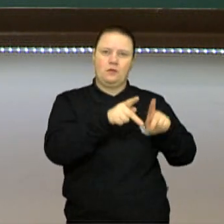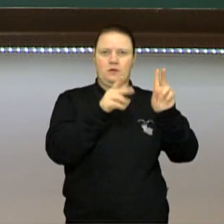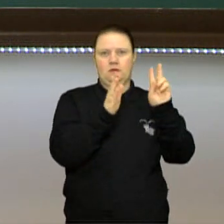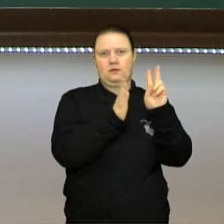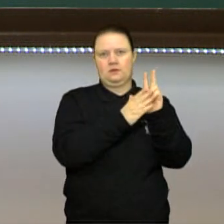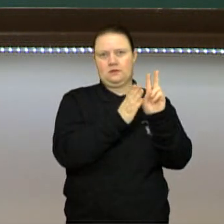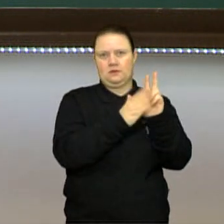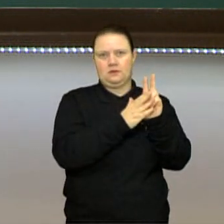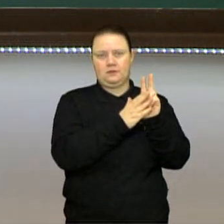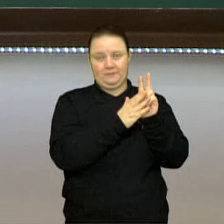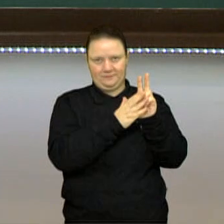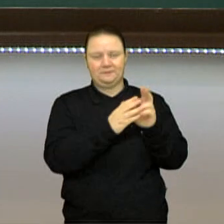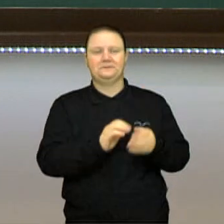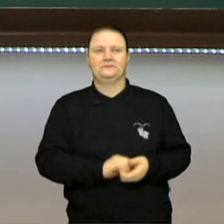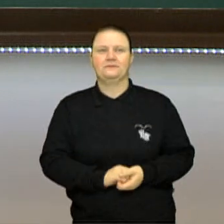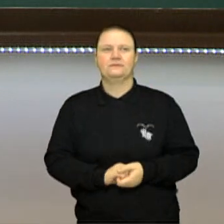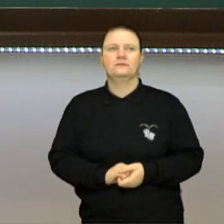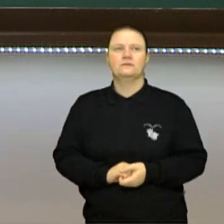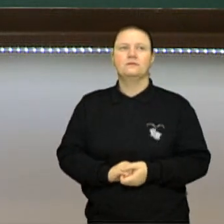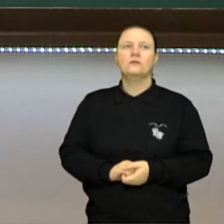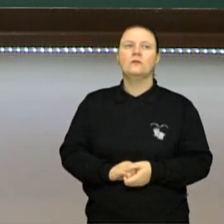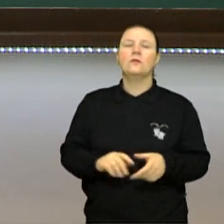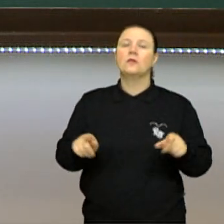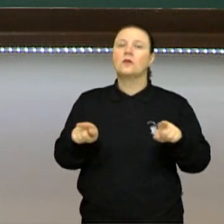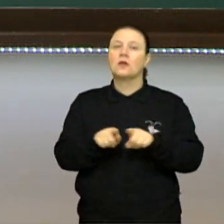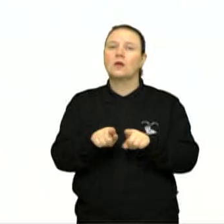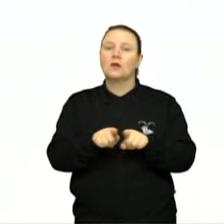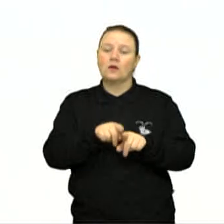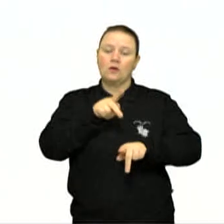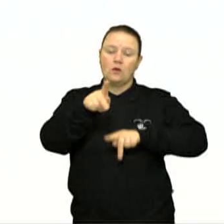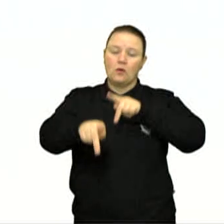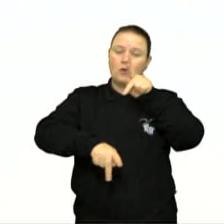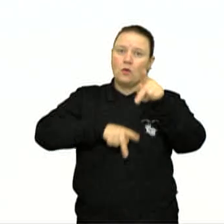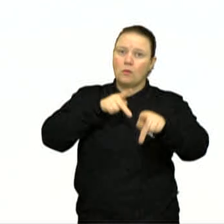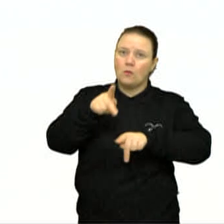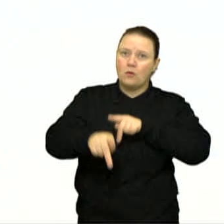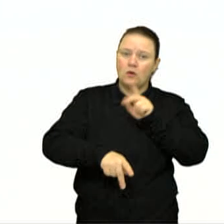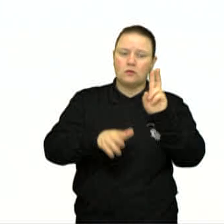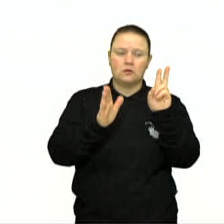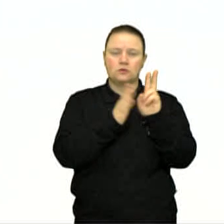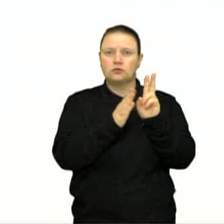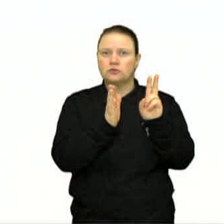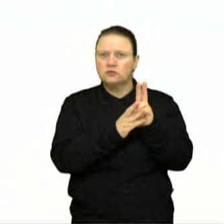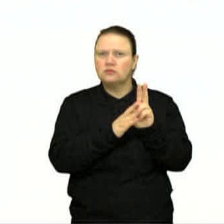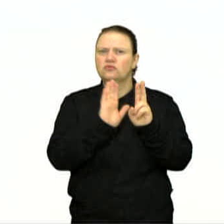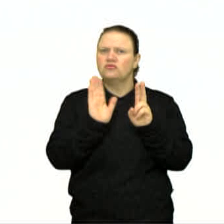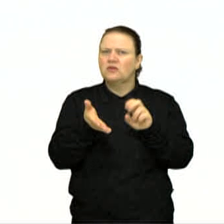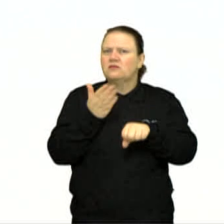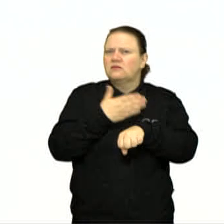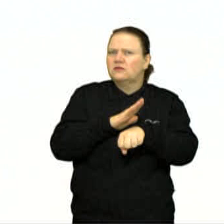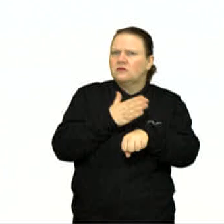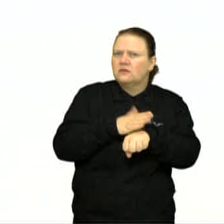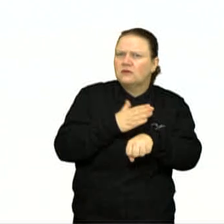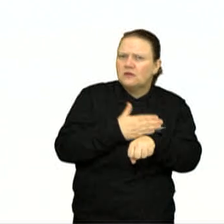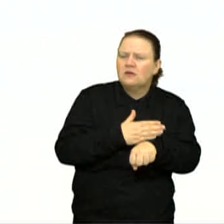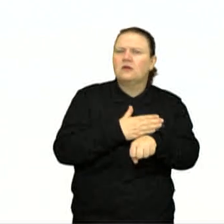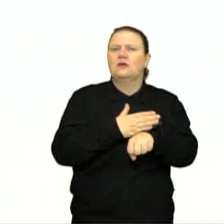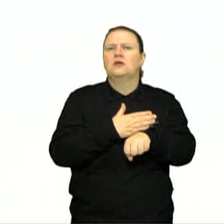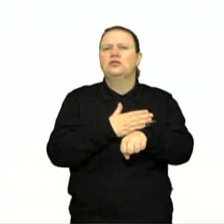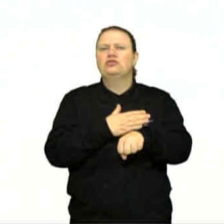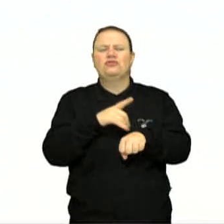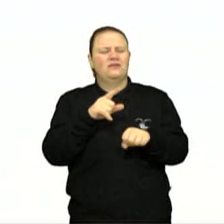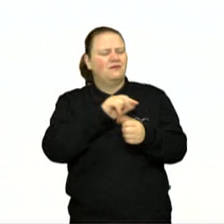cultura bem diferente. Pois os povos indígenas já faziam muita arte, né? Artesanato, cerâmicas,